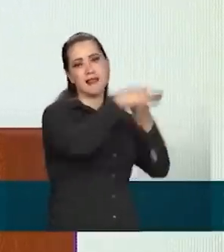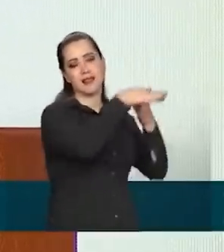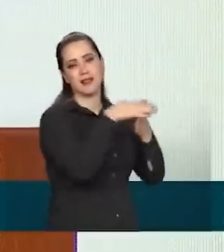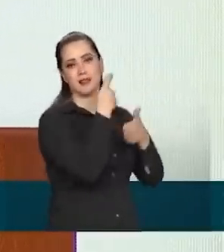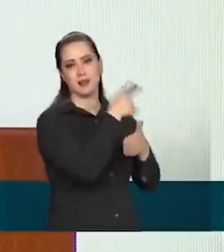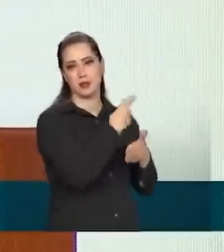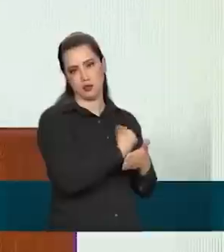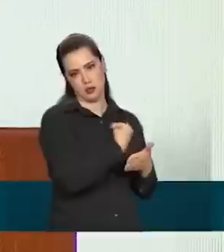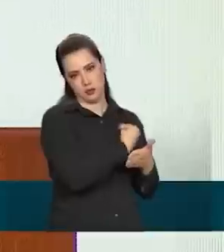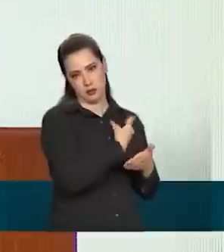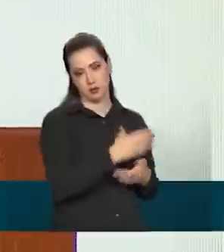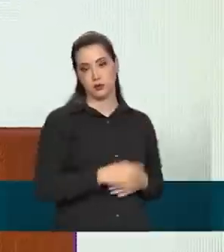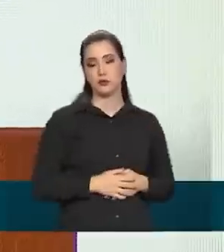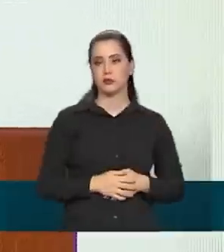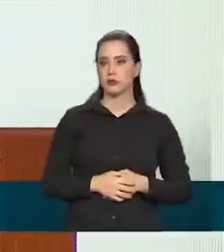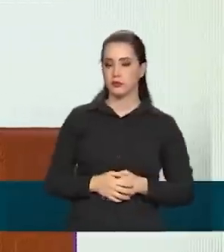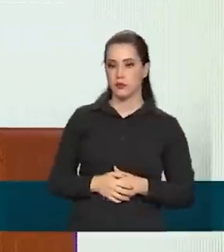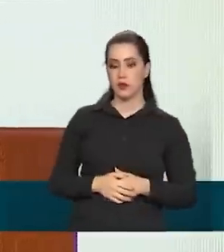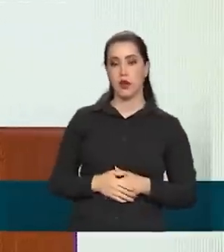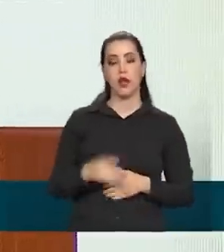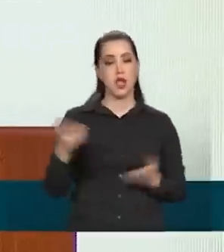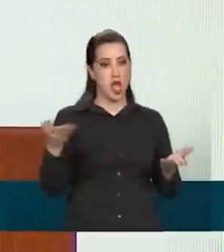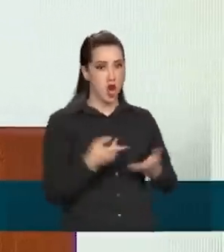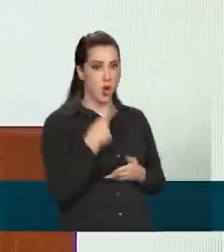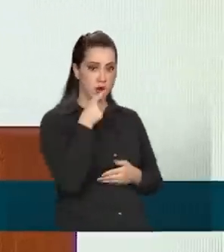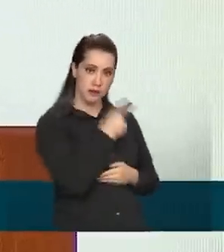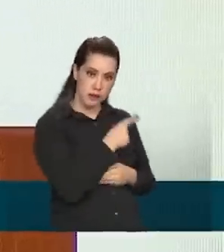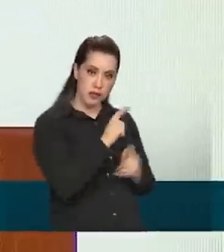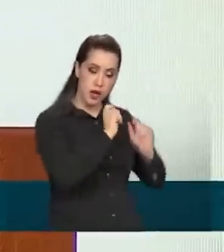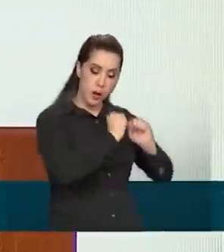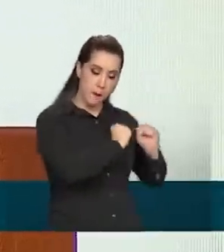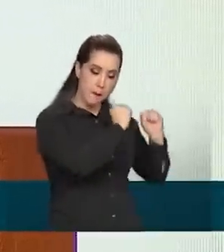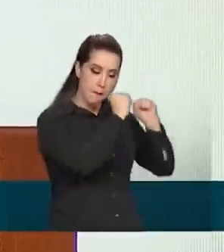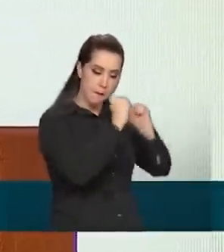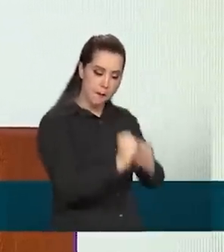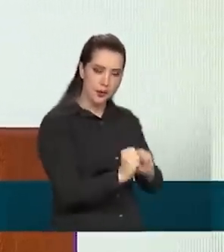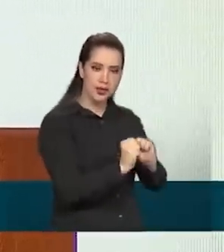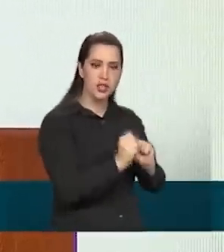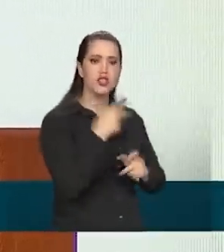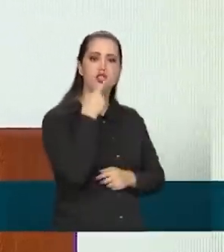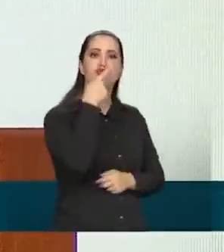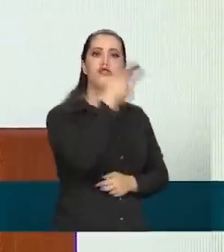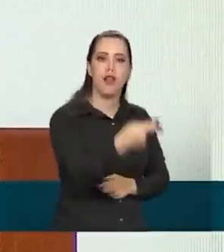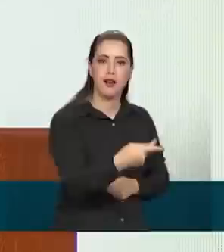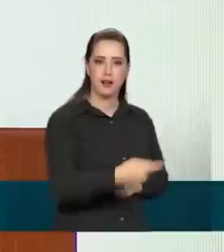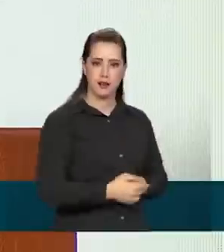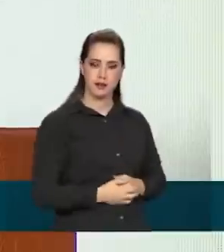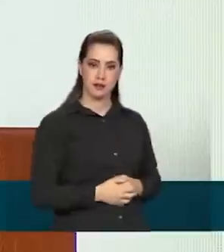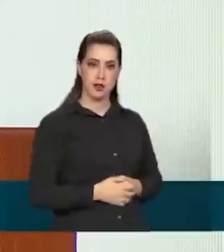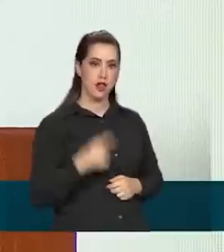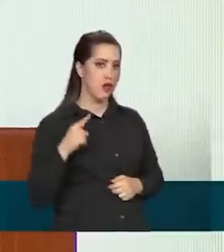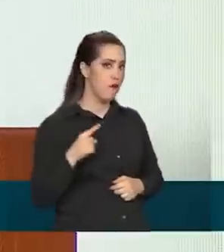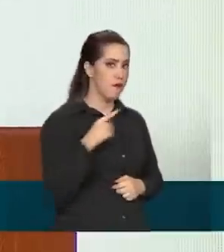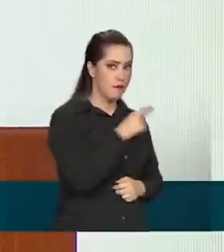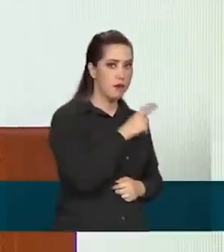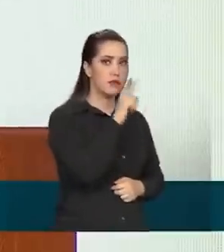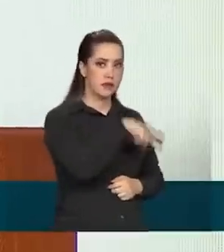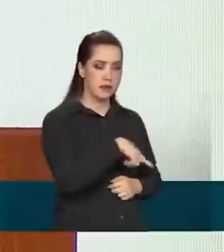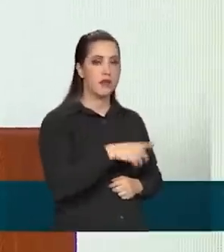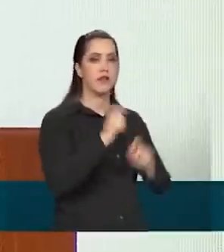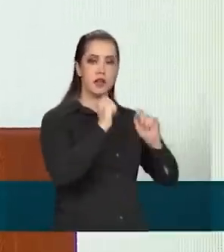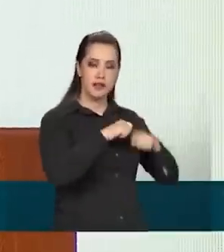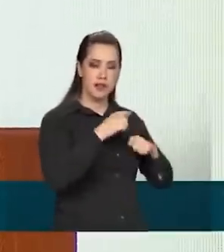liderança. E eu passo a você o poder da palavra. Você vai ter o dom